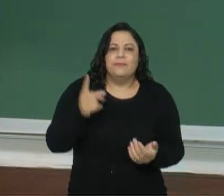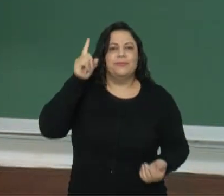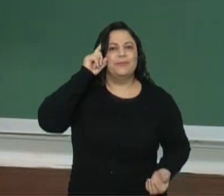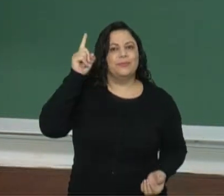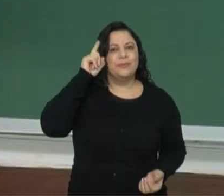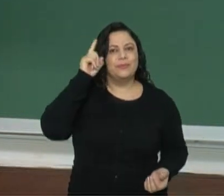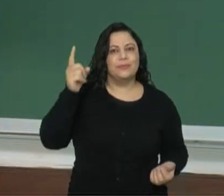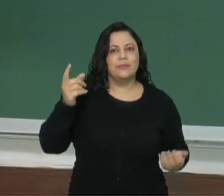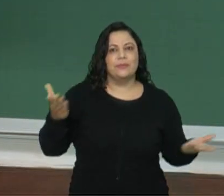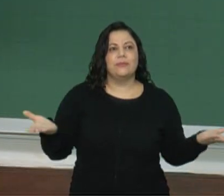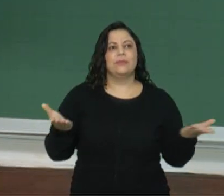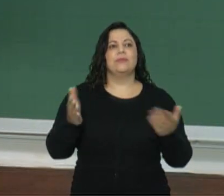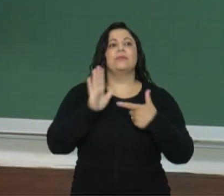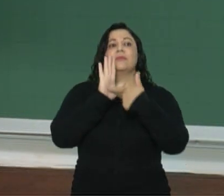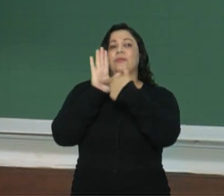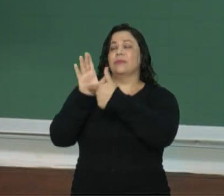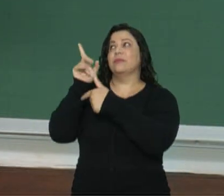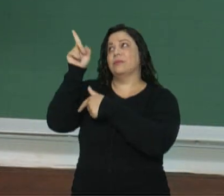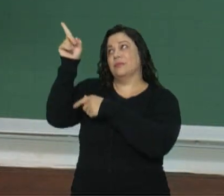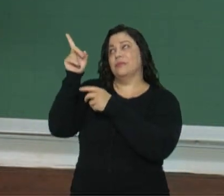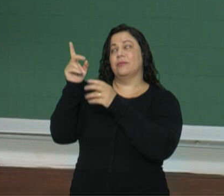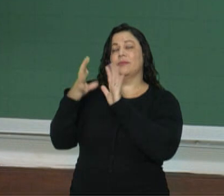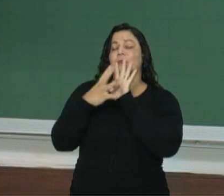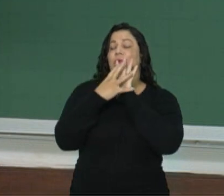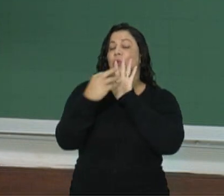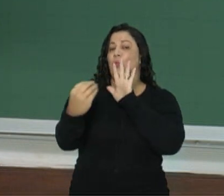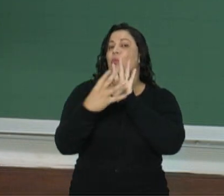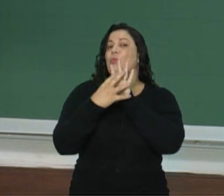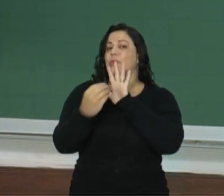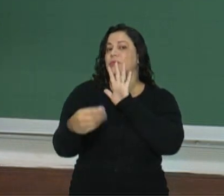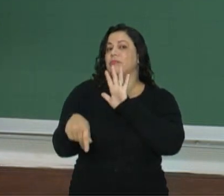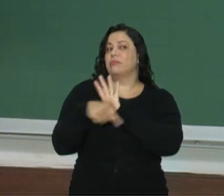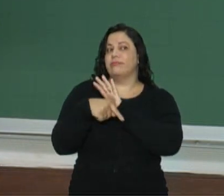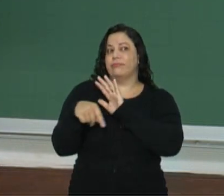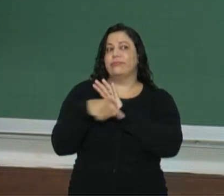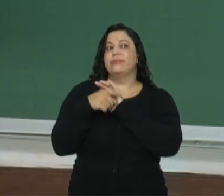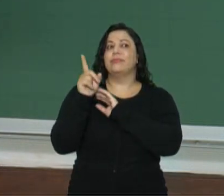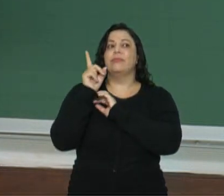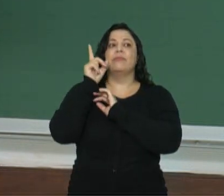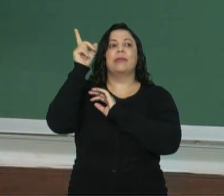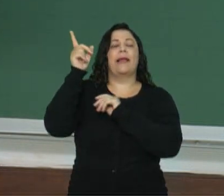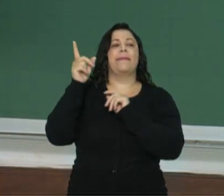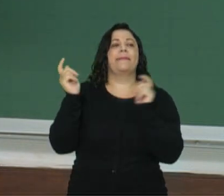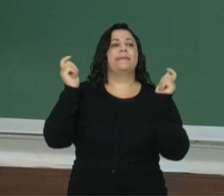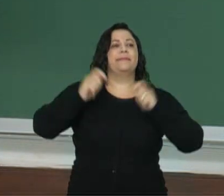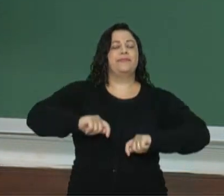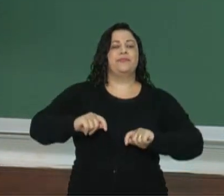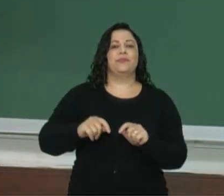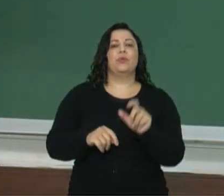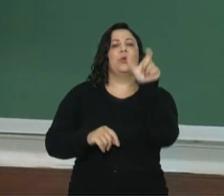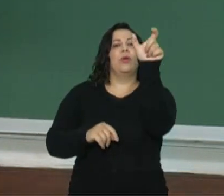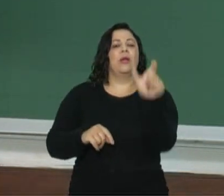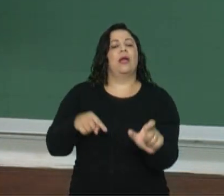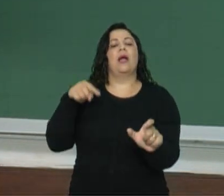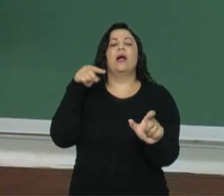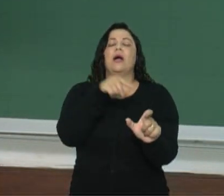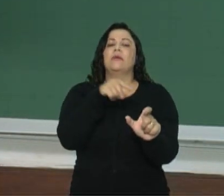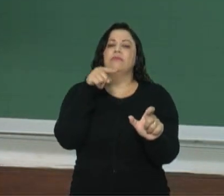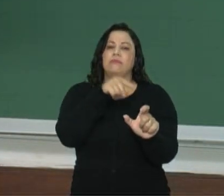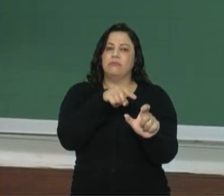uma olhada nesse modelo. Então aqui existe um modelo em que coloca a pessoa, né,